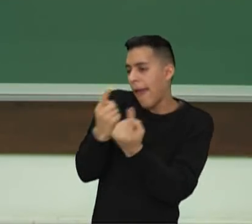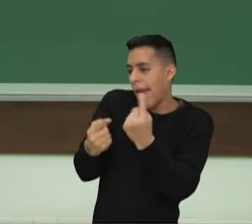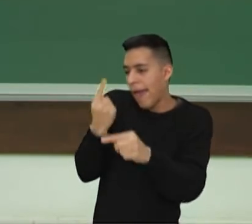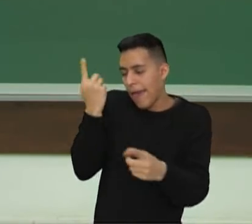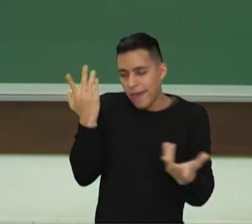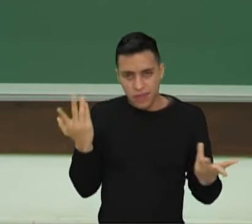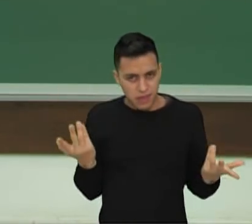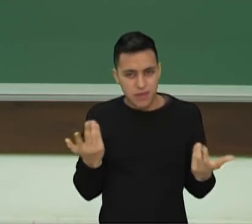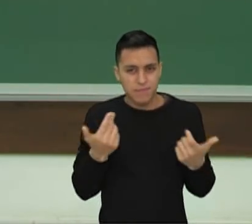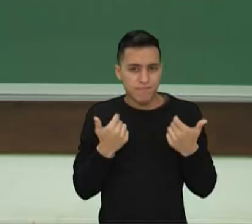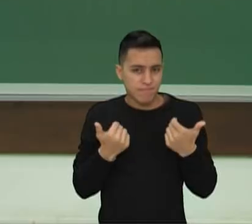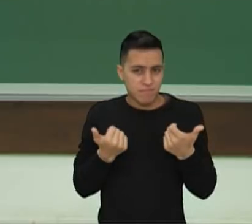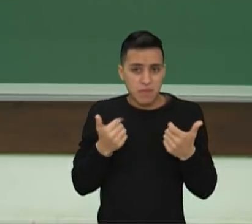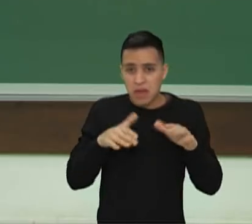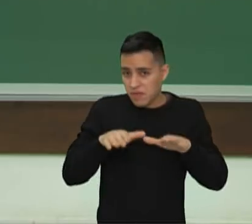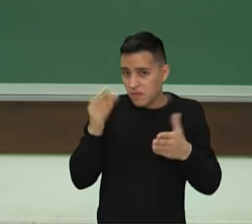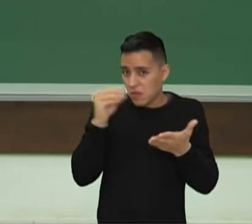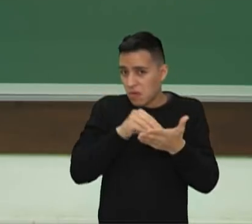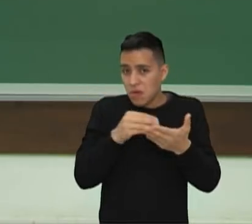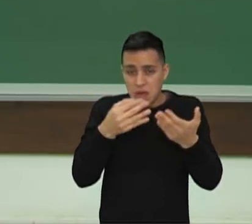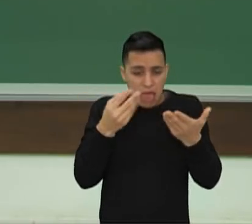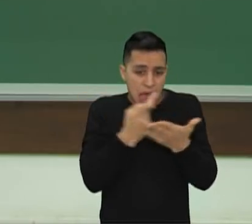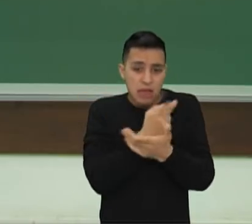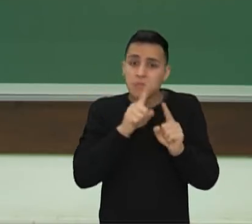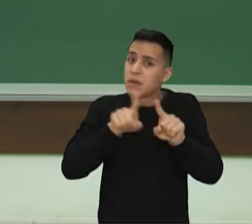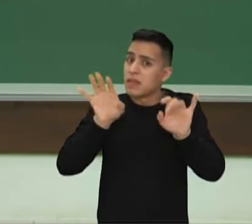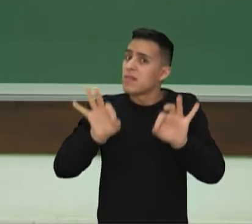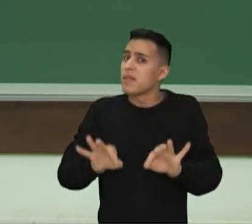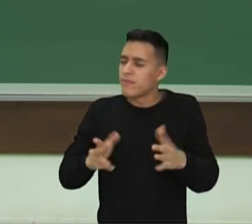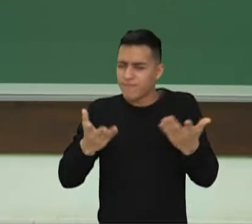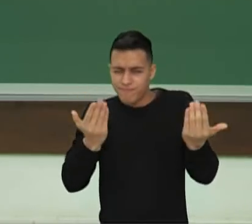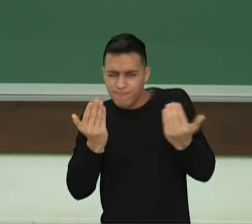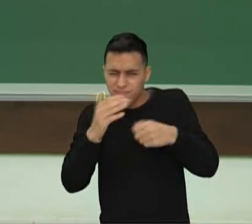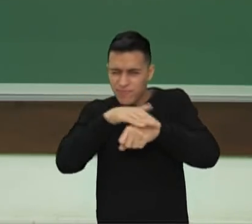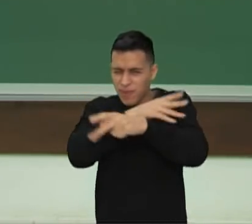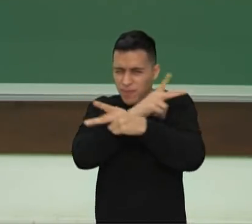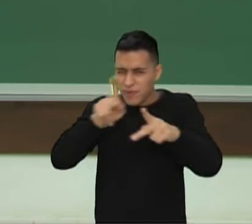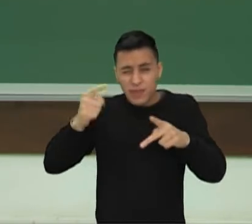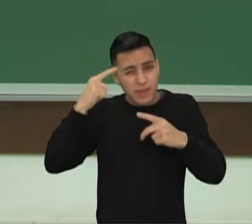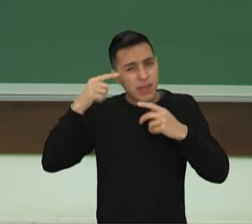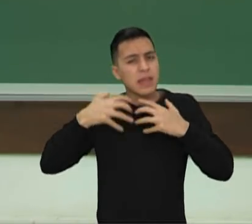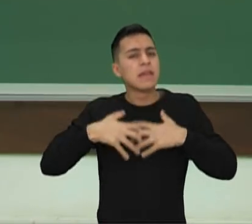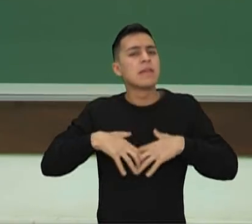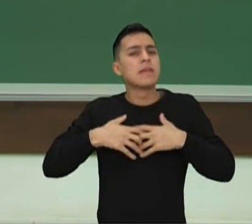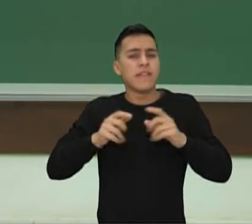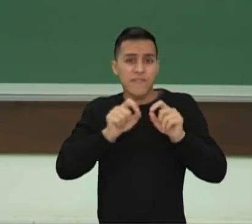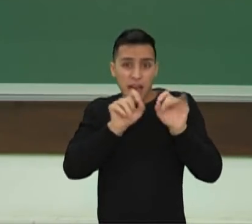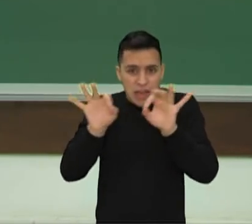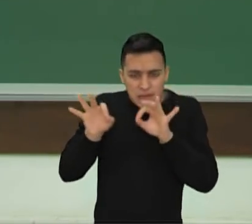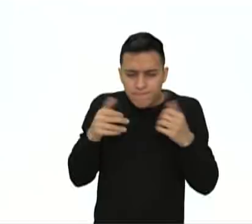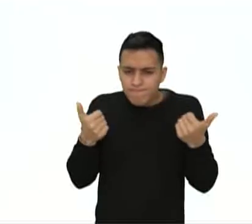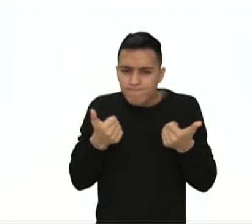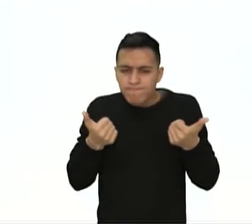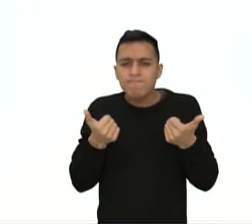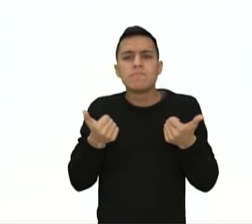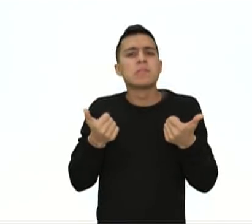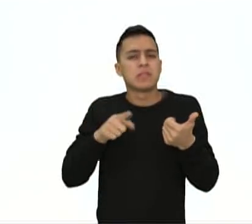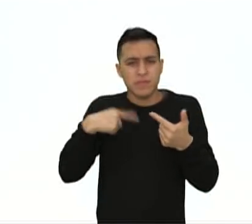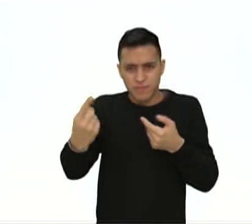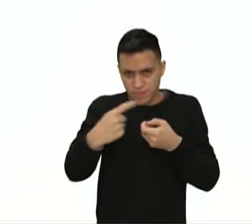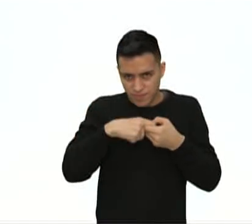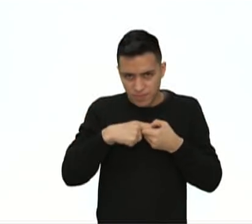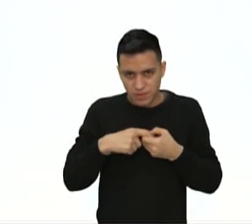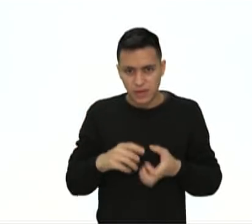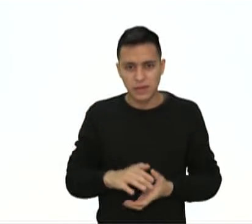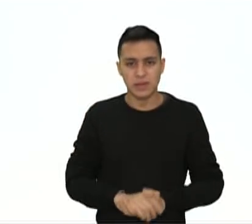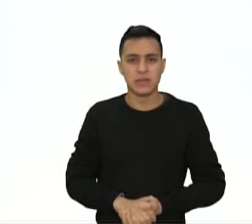uma jogada irregular que seria certa, né? Então, um tempinho para vocês, pensa um pouquinho, faça bem caprichadinho que a gente já retorna.